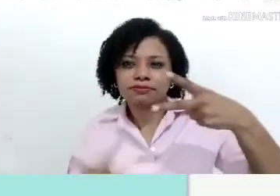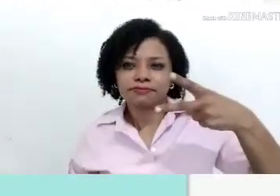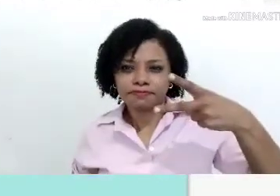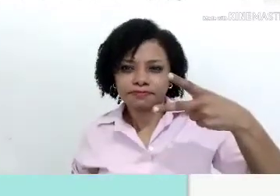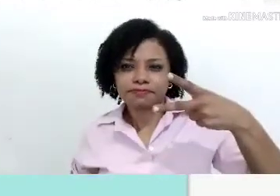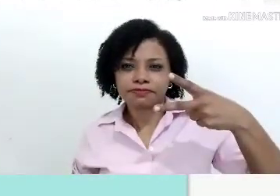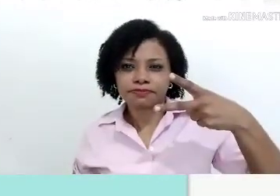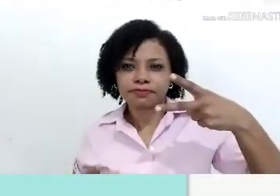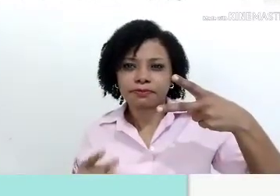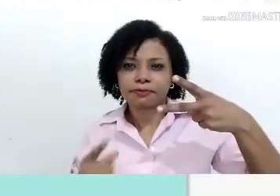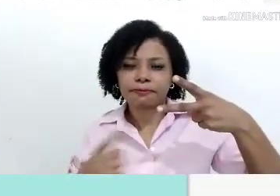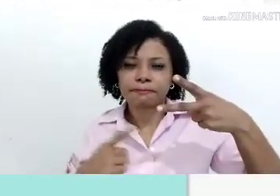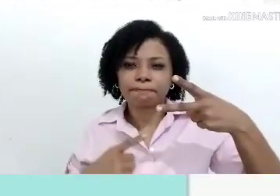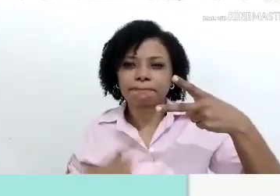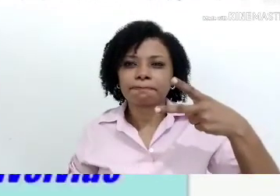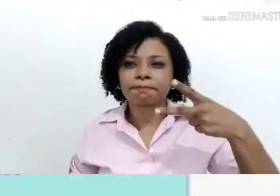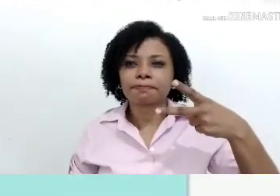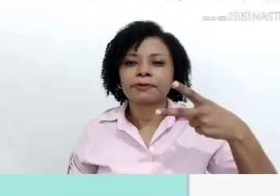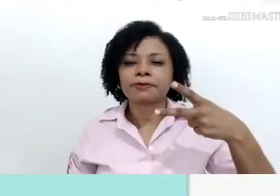Tá?